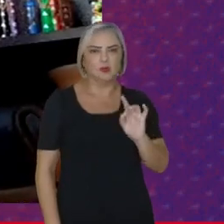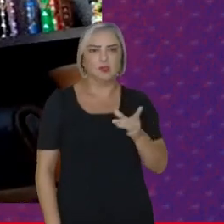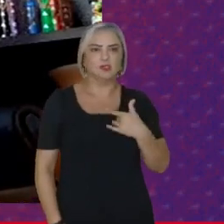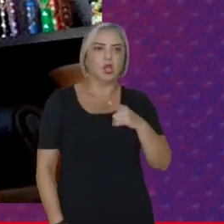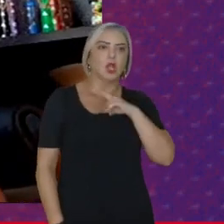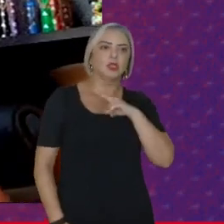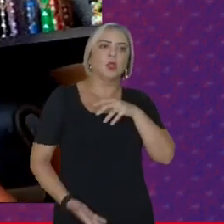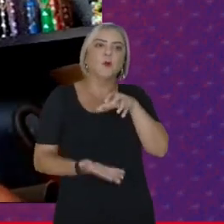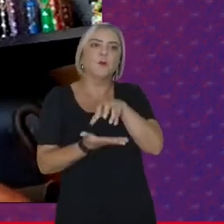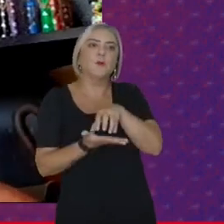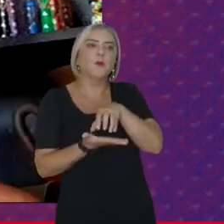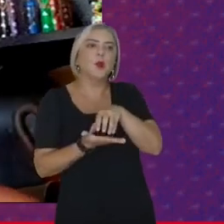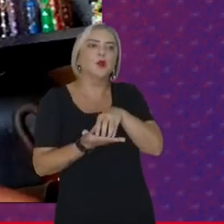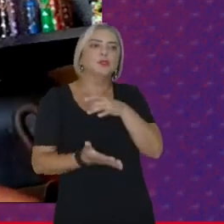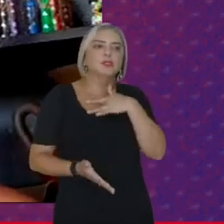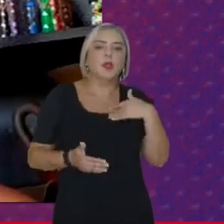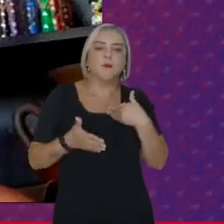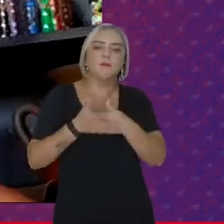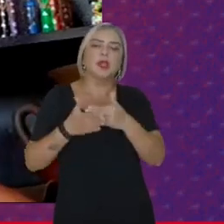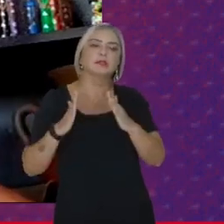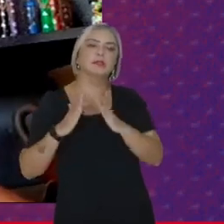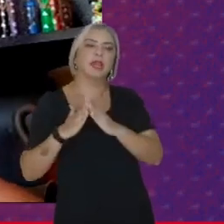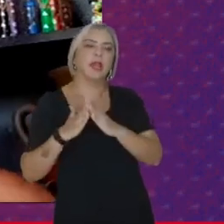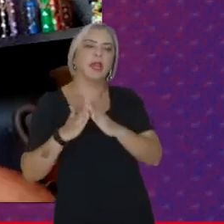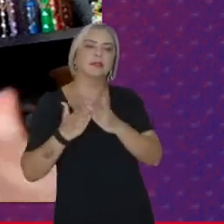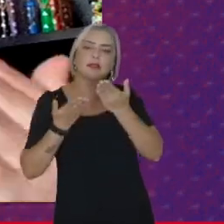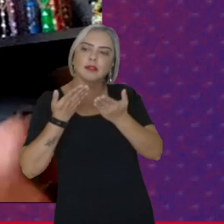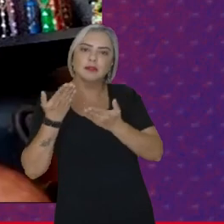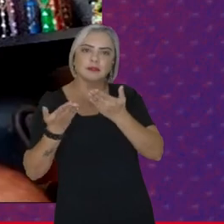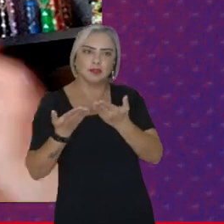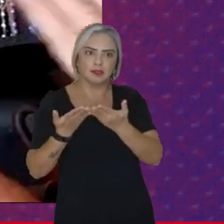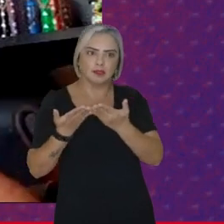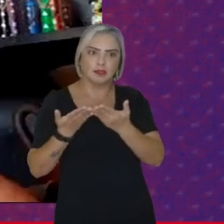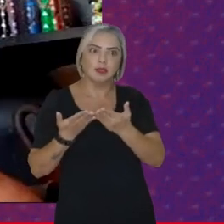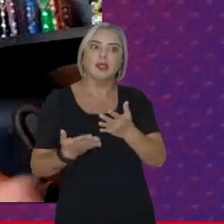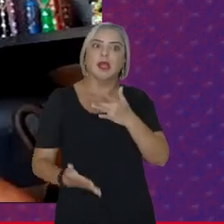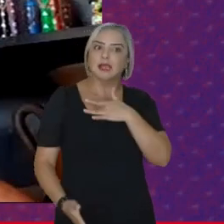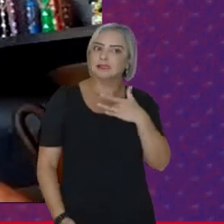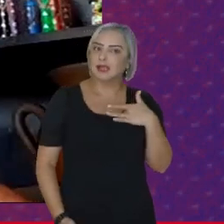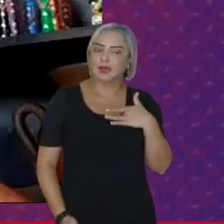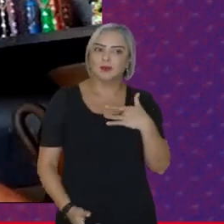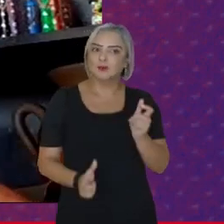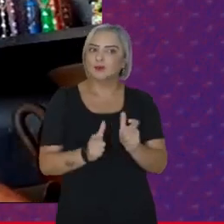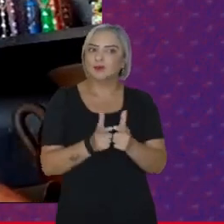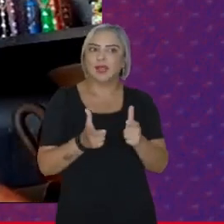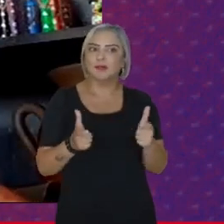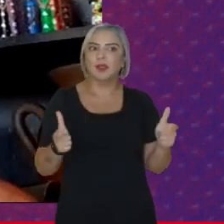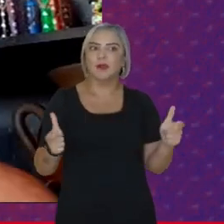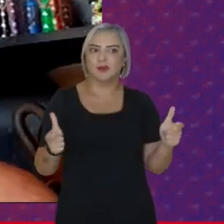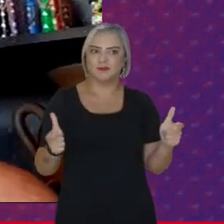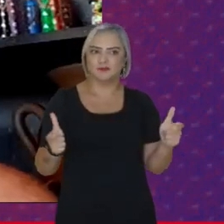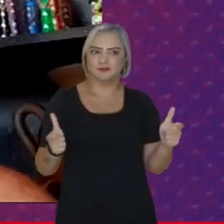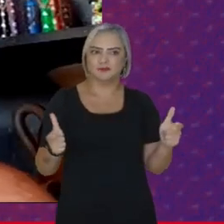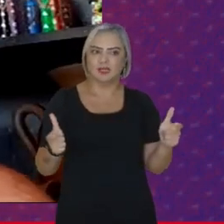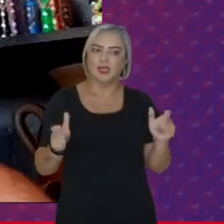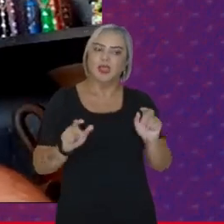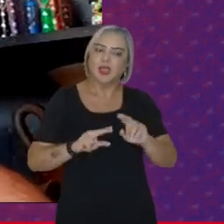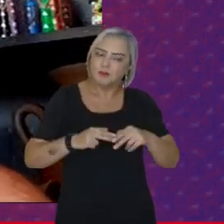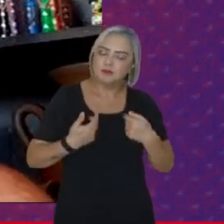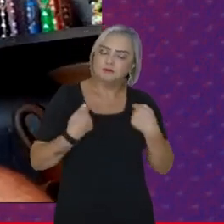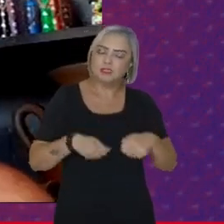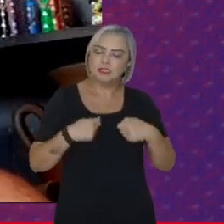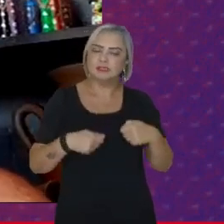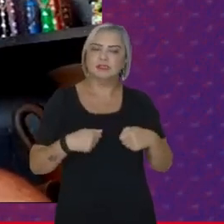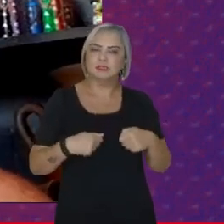ter um postinho de saúde perto de casa para a gente se tratar. A saúde é muito mais abrangente do que isso, e é por isso que